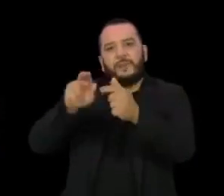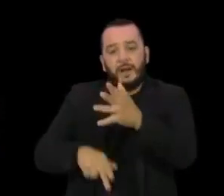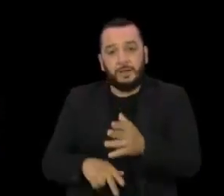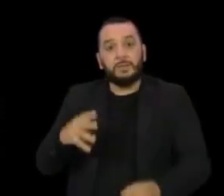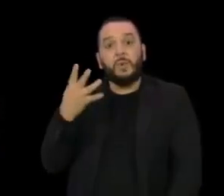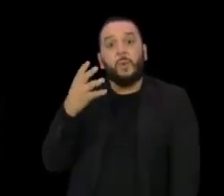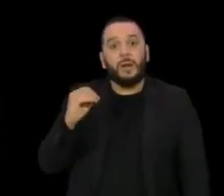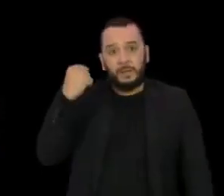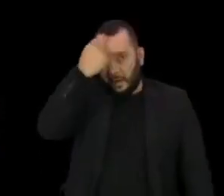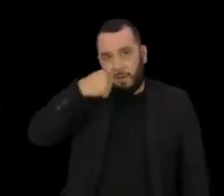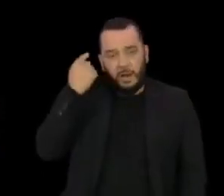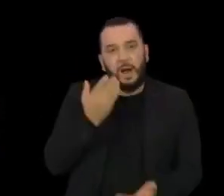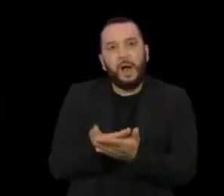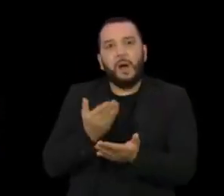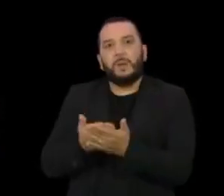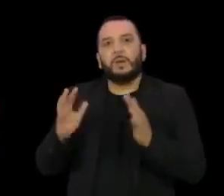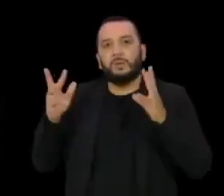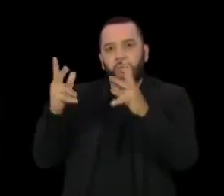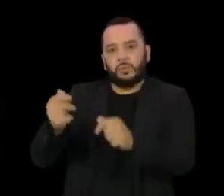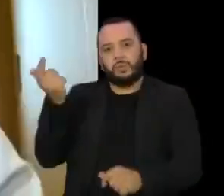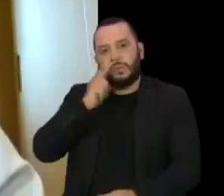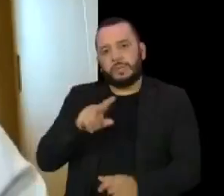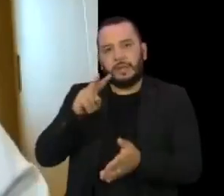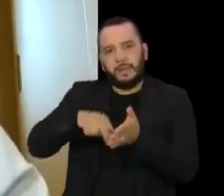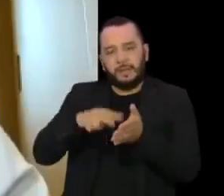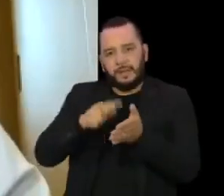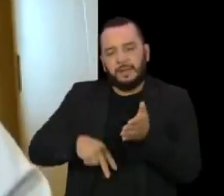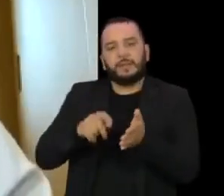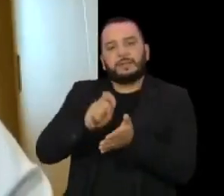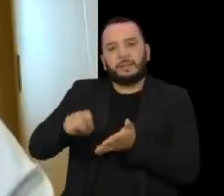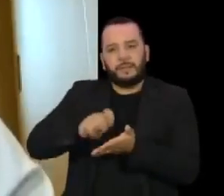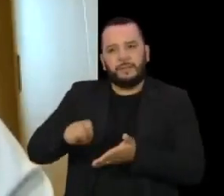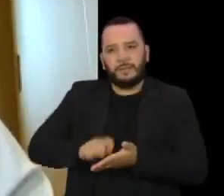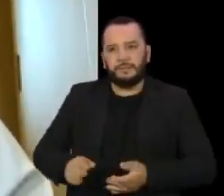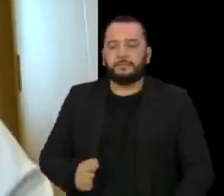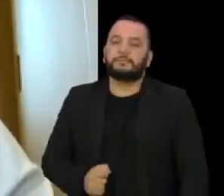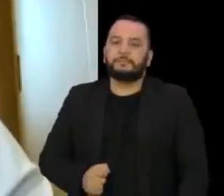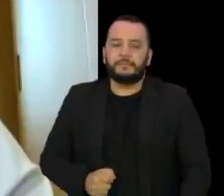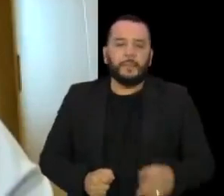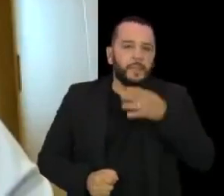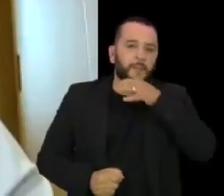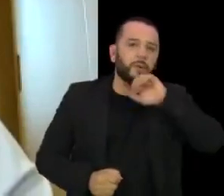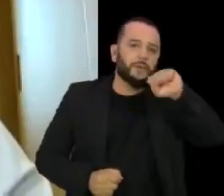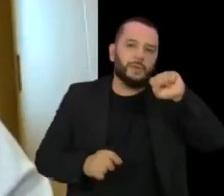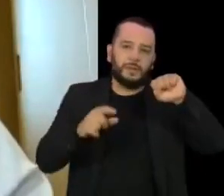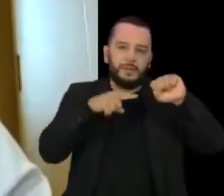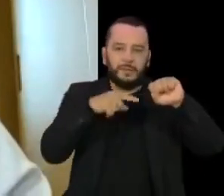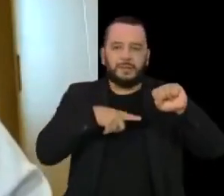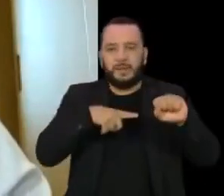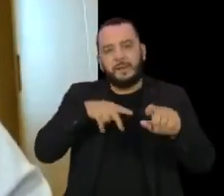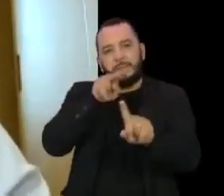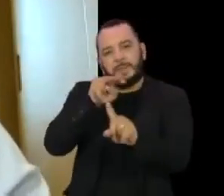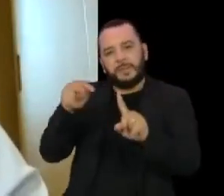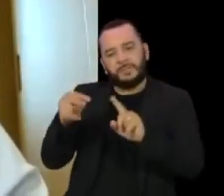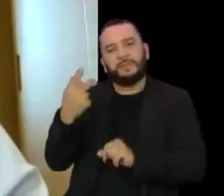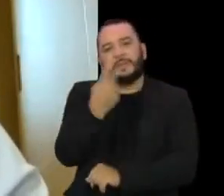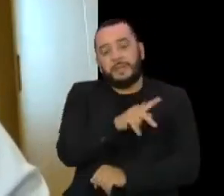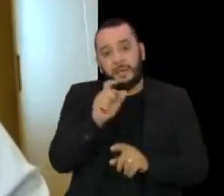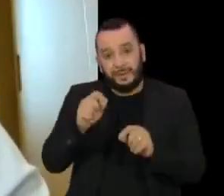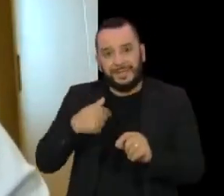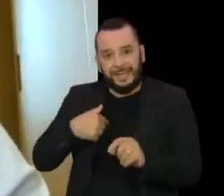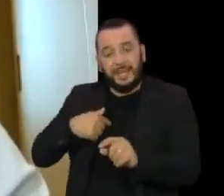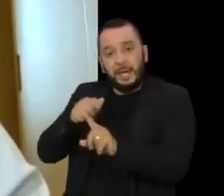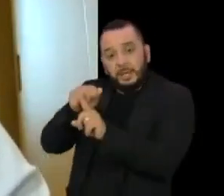já conseguiam ler e escrever. Paulo Freire ele trabalha numa perspectiva em que a realidade alimenta o